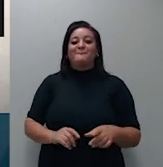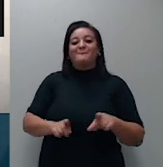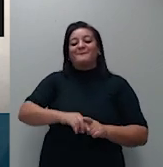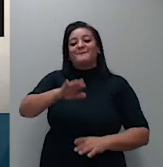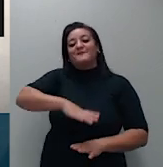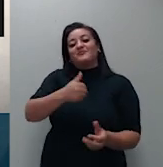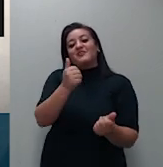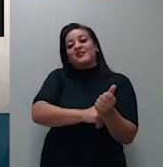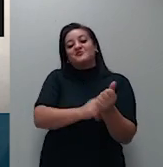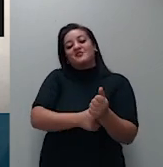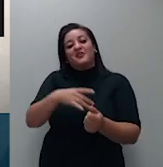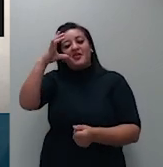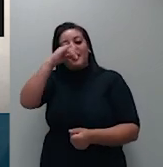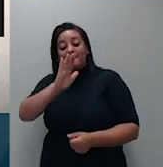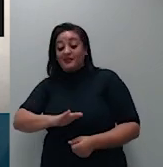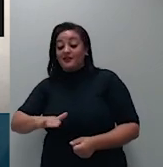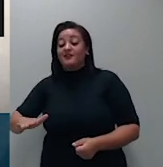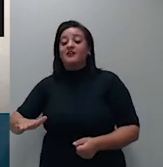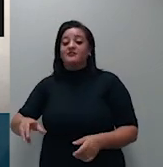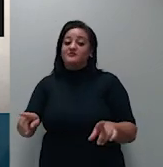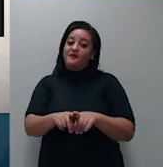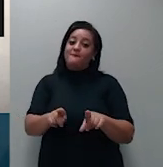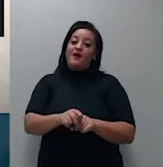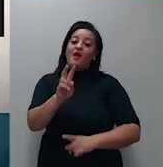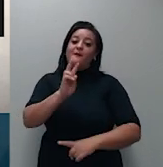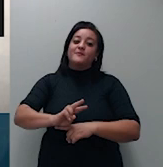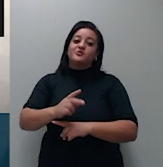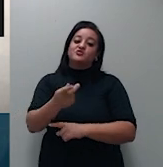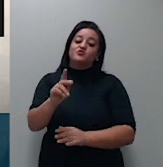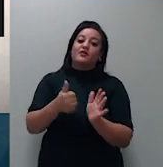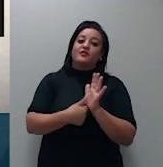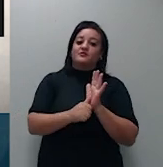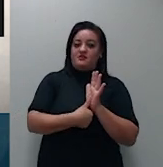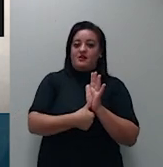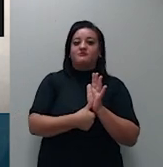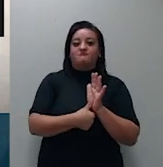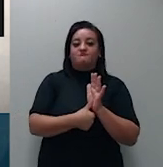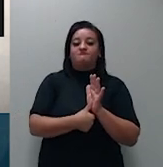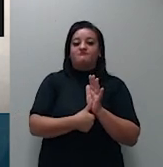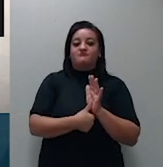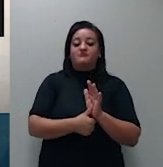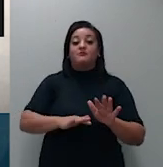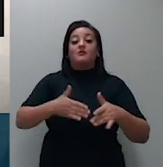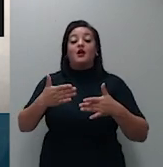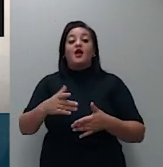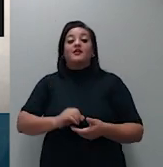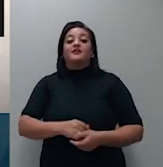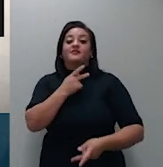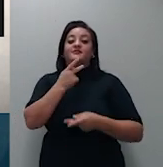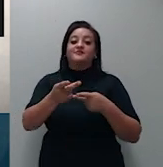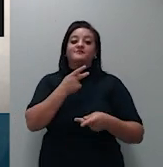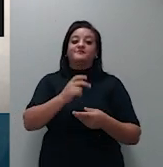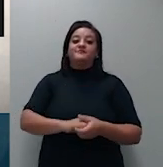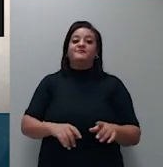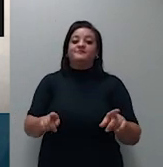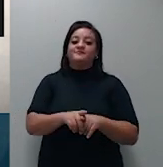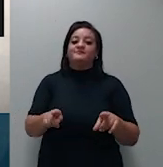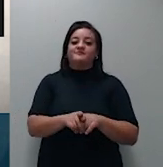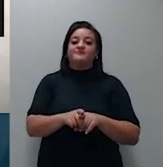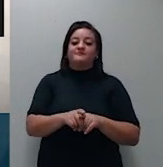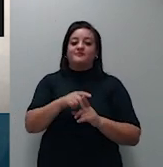imagem do menor assim proteger sua identidade ainda se cogitasse da existência de antinomia